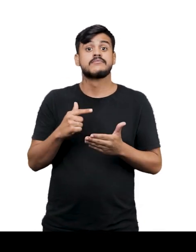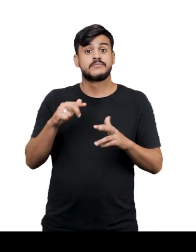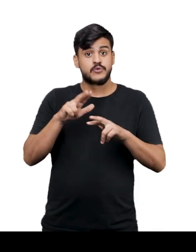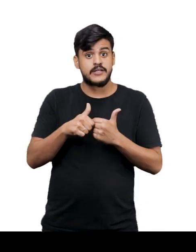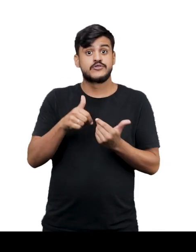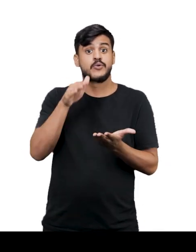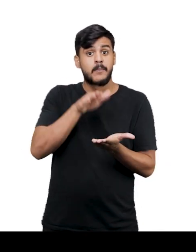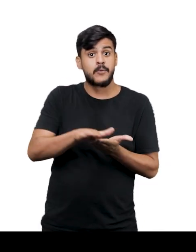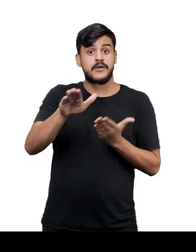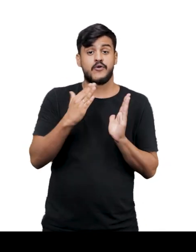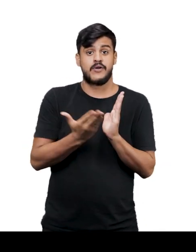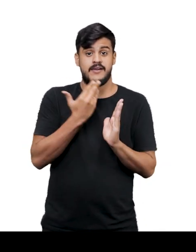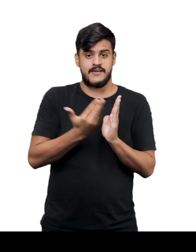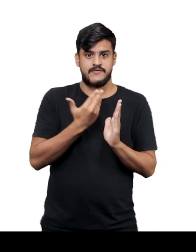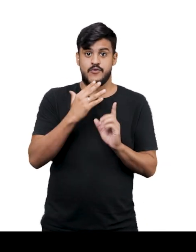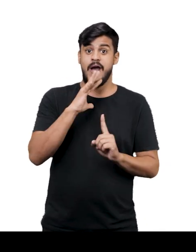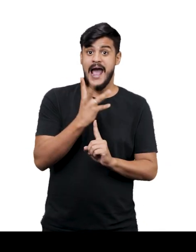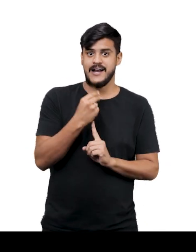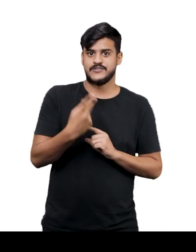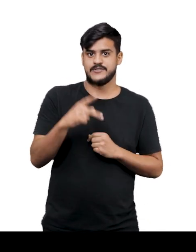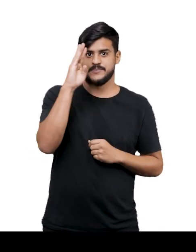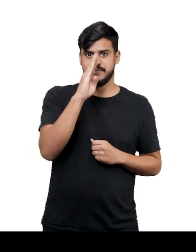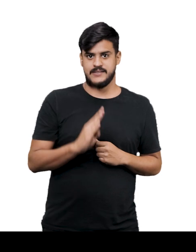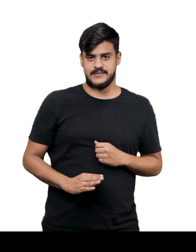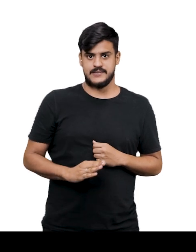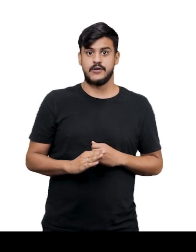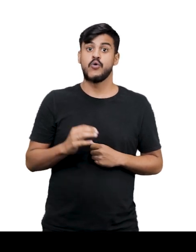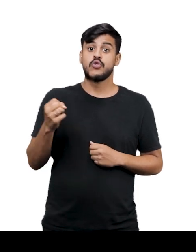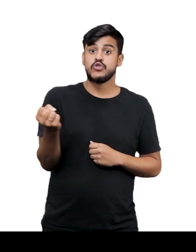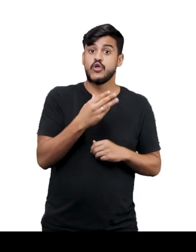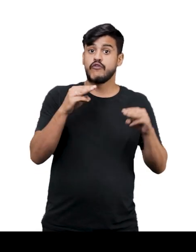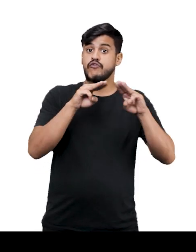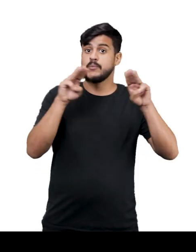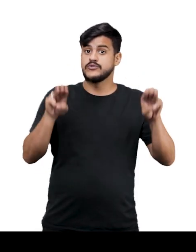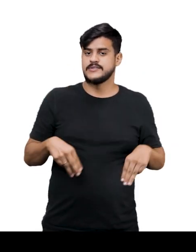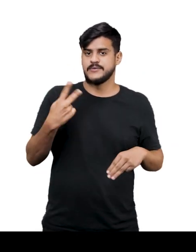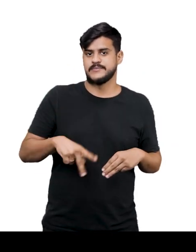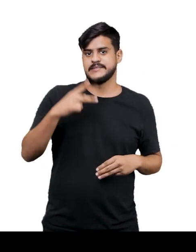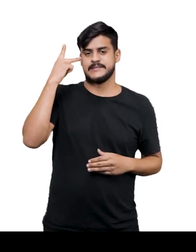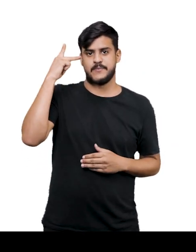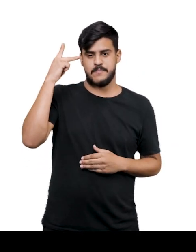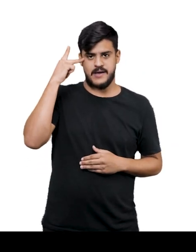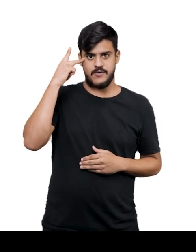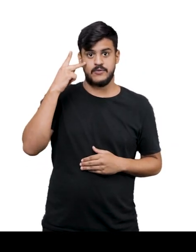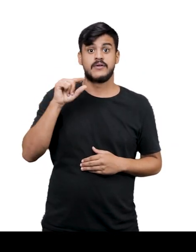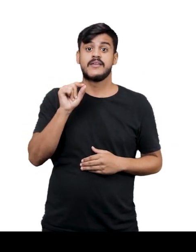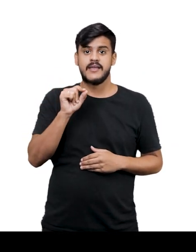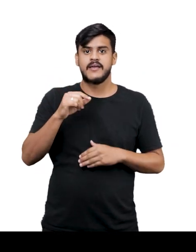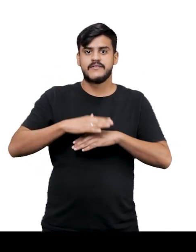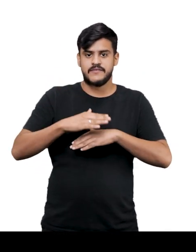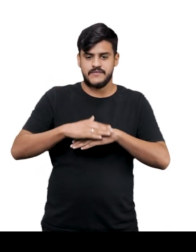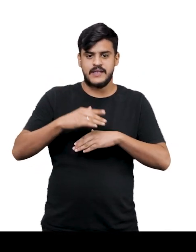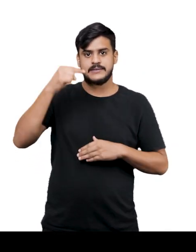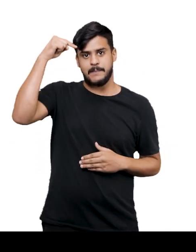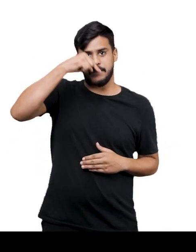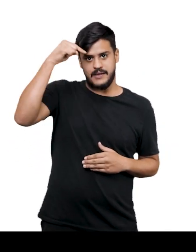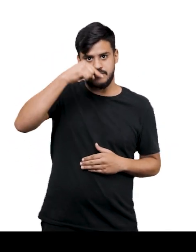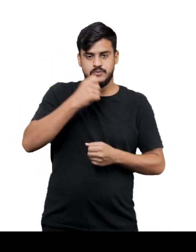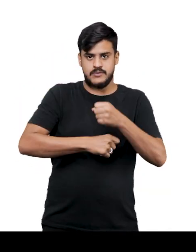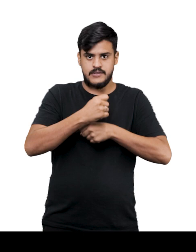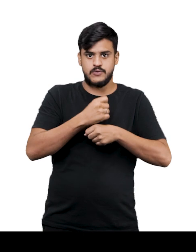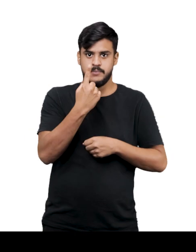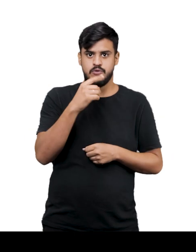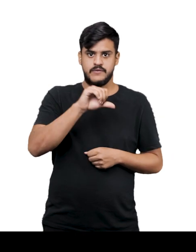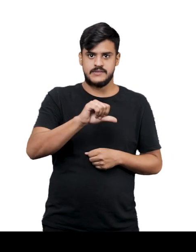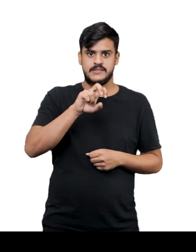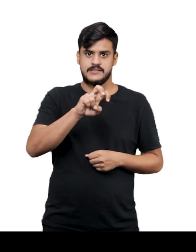Parte desse empenho resultou na publicação do livro As Artes no Brasil, um novo museu em São Paulo, de autoria de